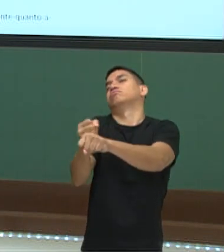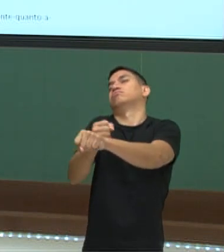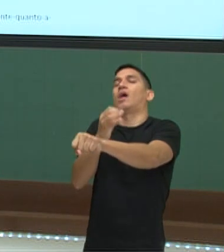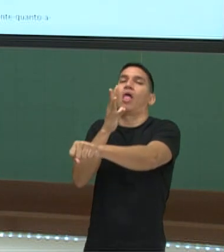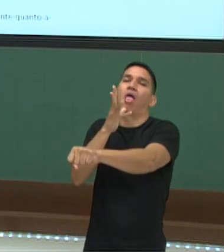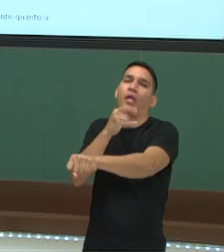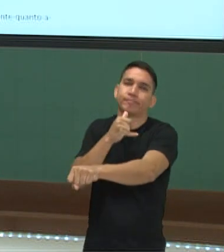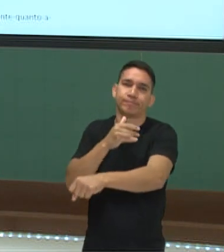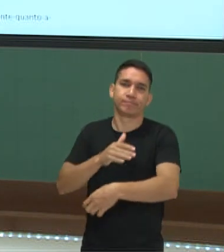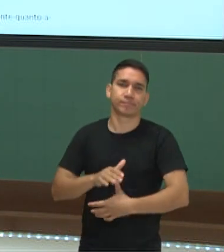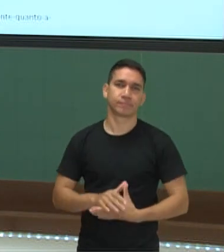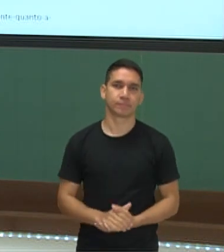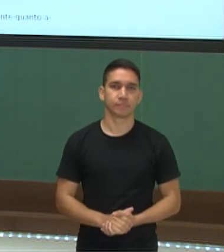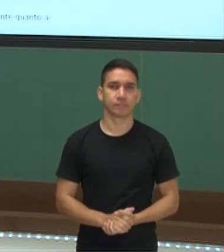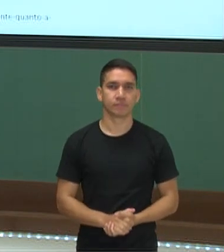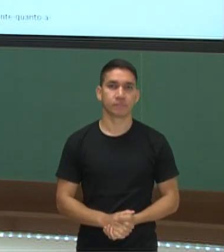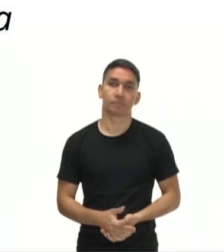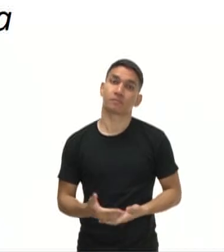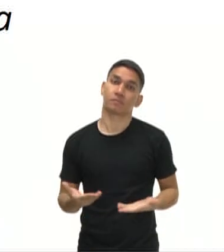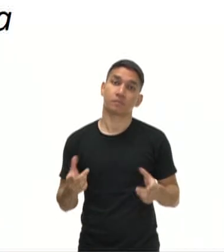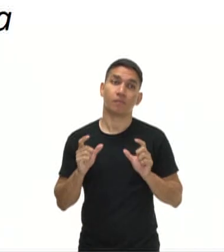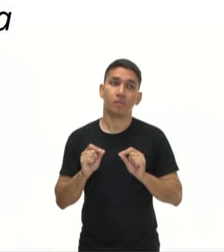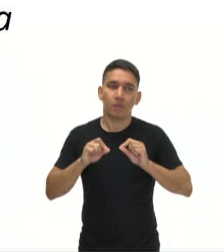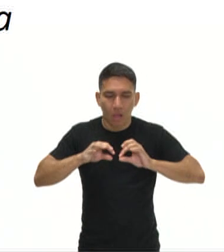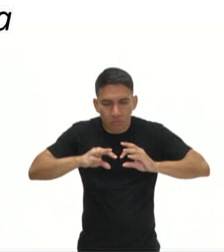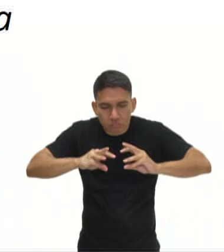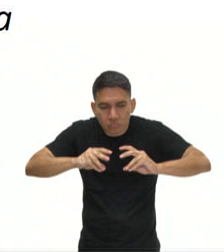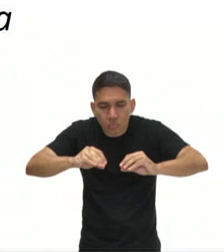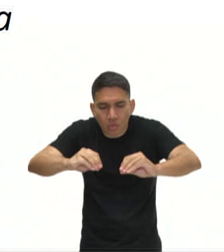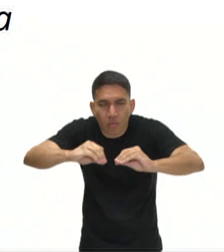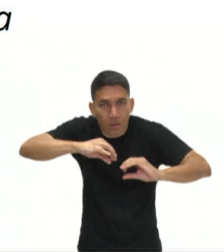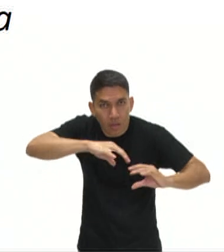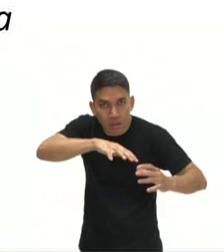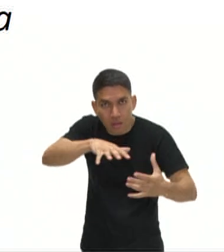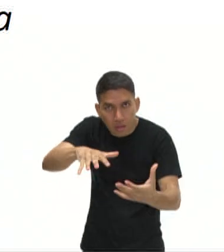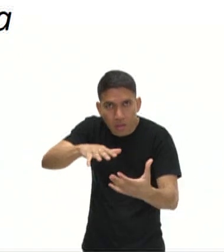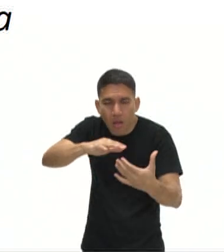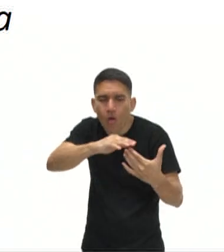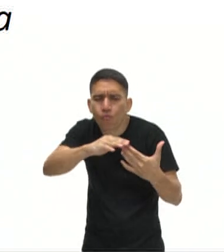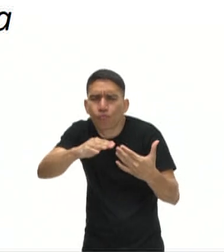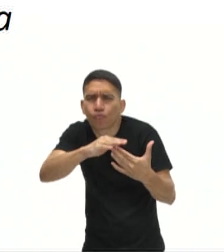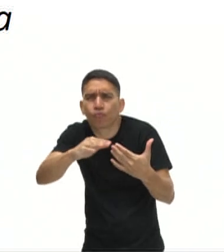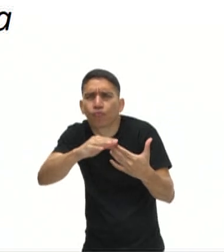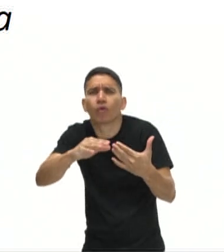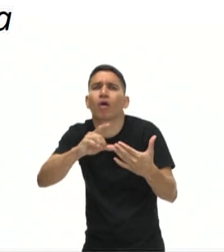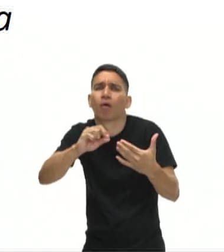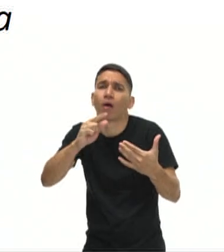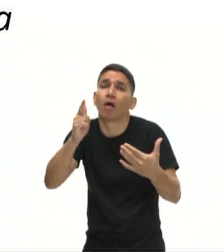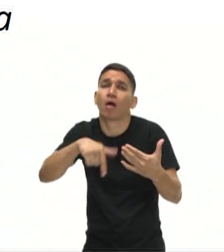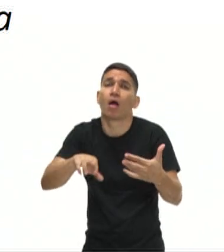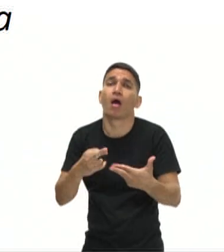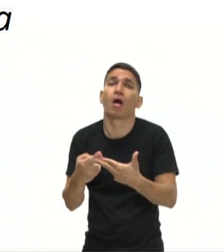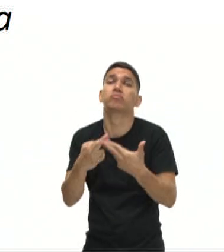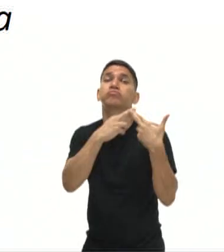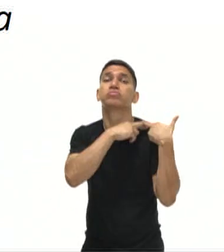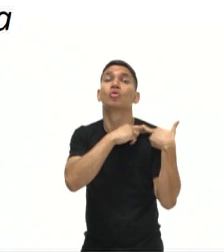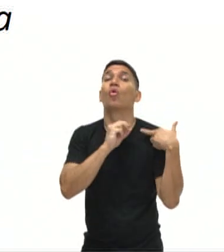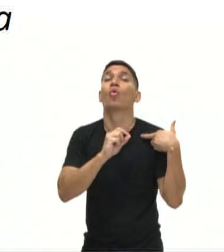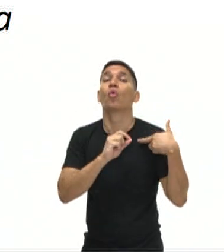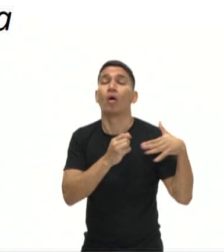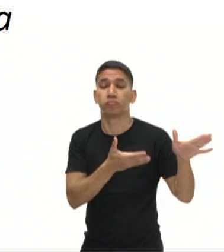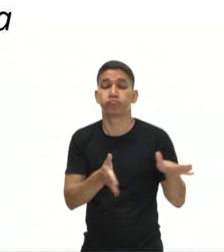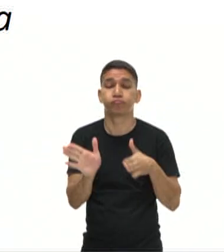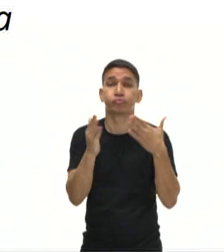anos. Esta fina camada que recobre a terra é a responsável pela produção da maior parte do